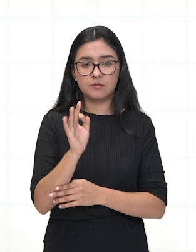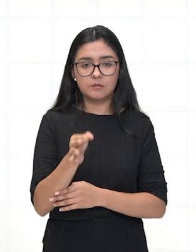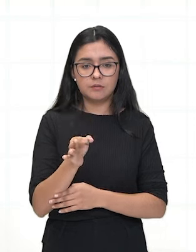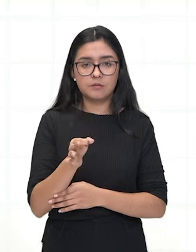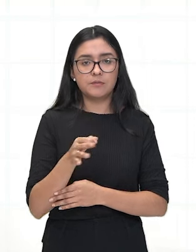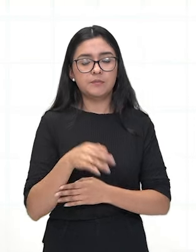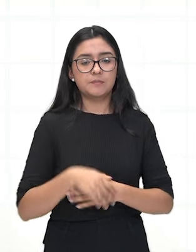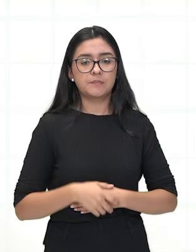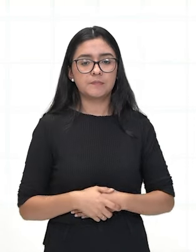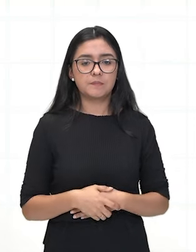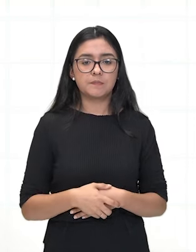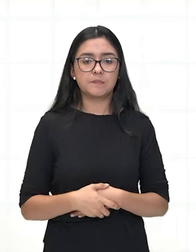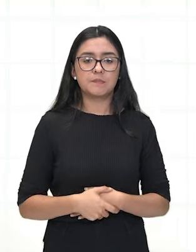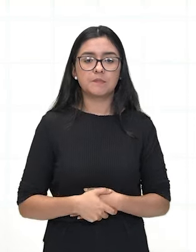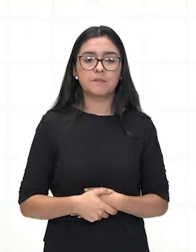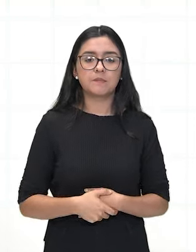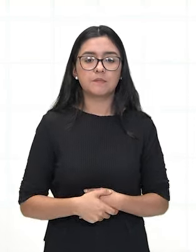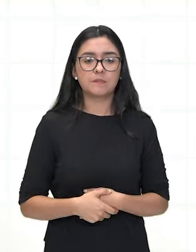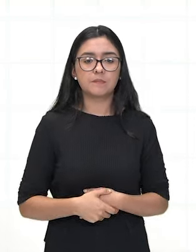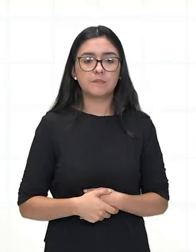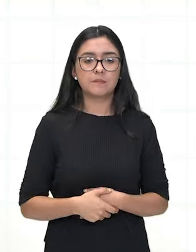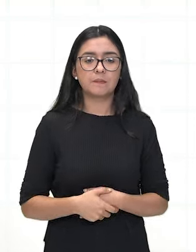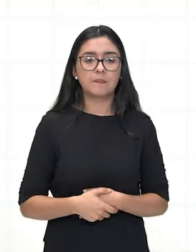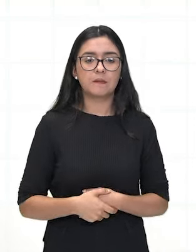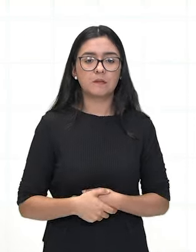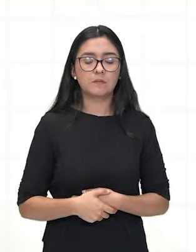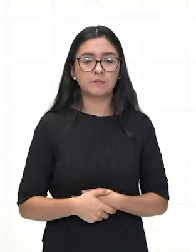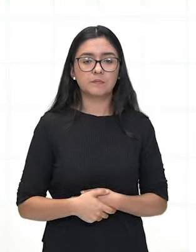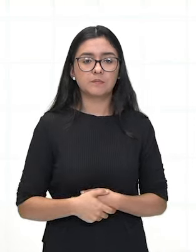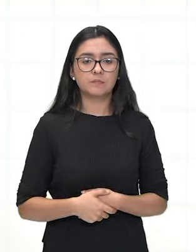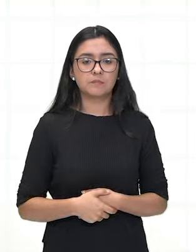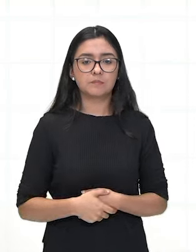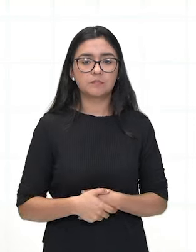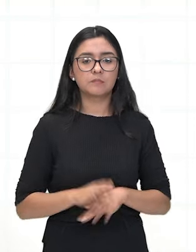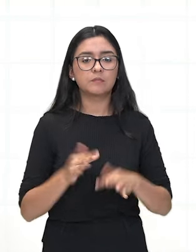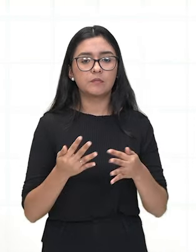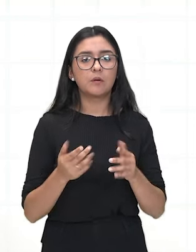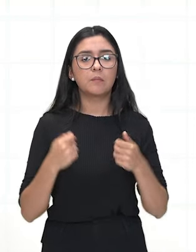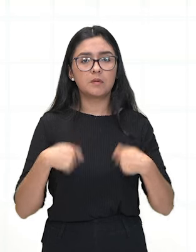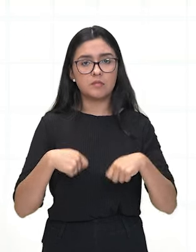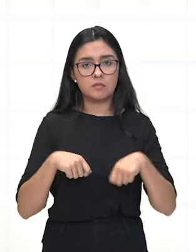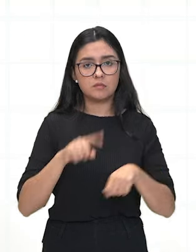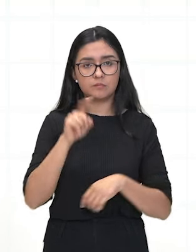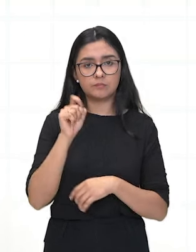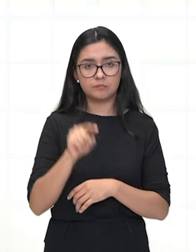colocando meu ponto de interrogação bem bonito ali no final da pergunta